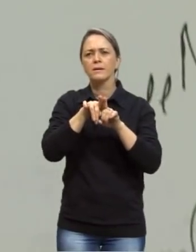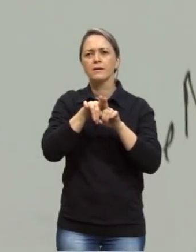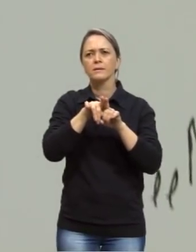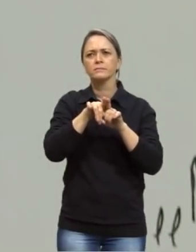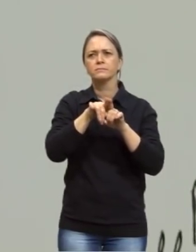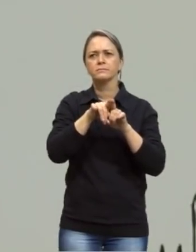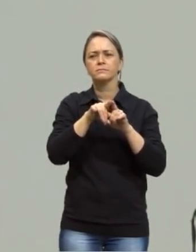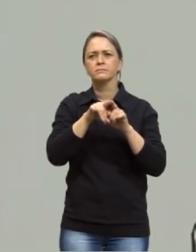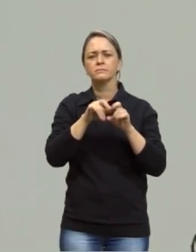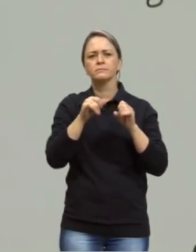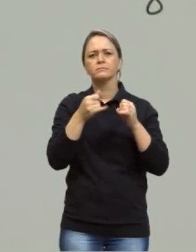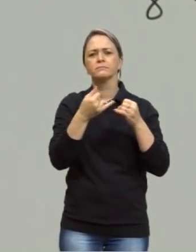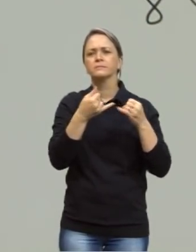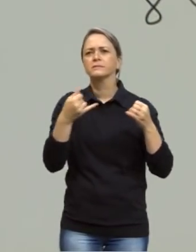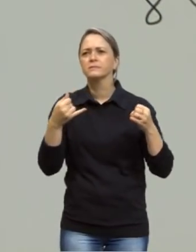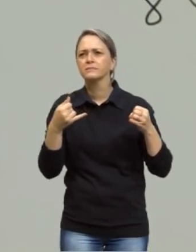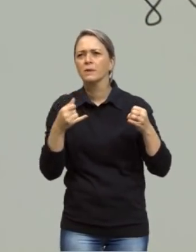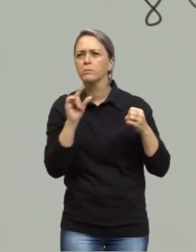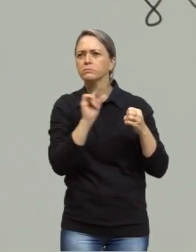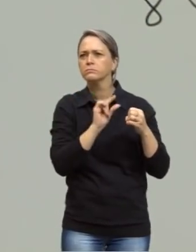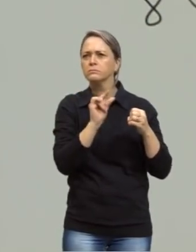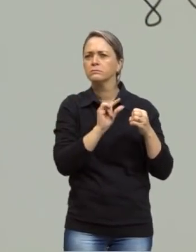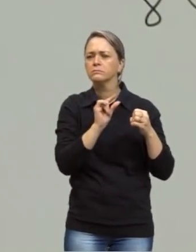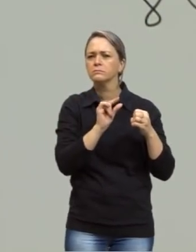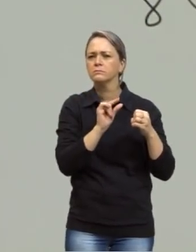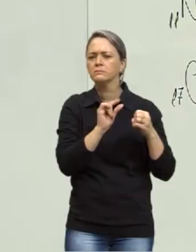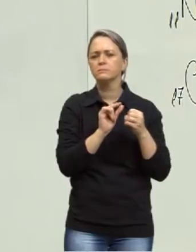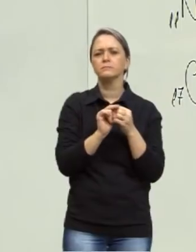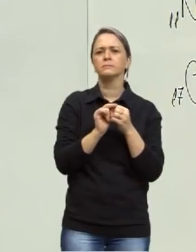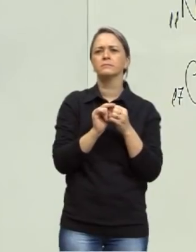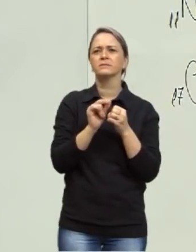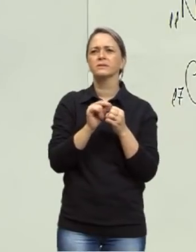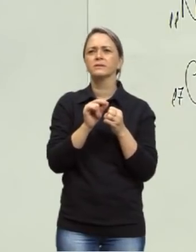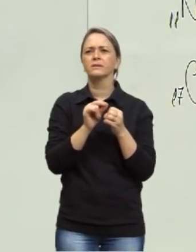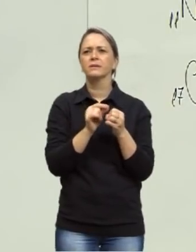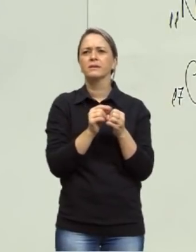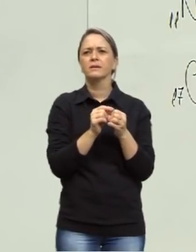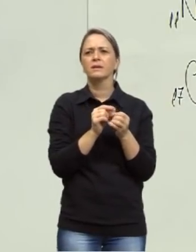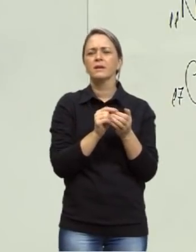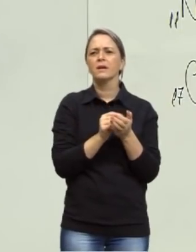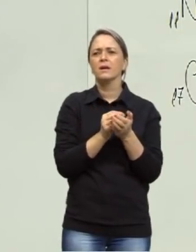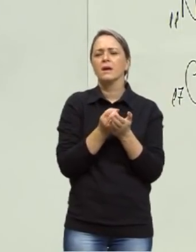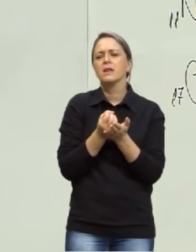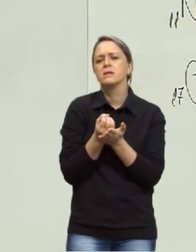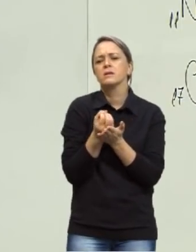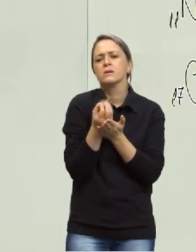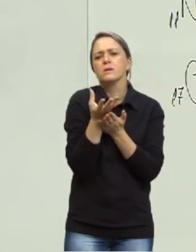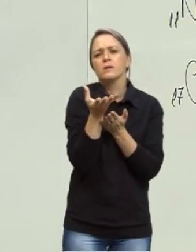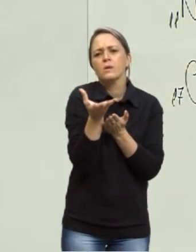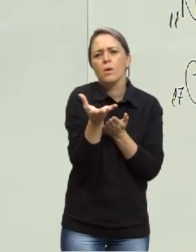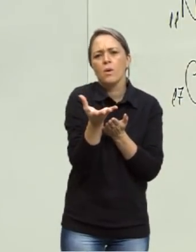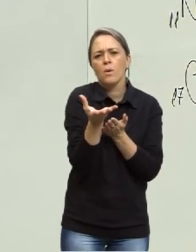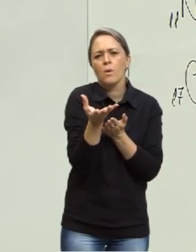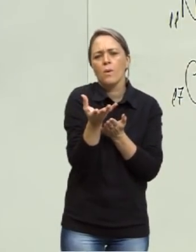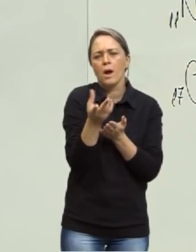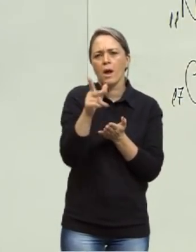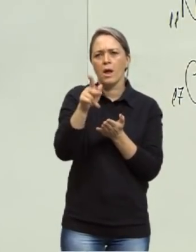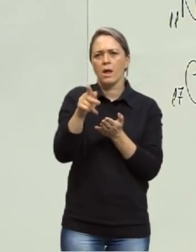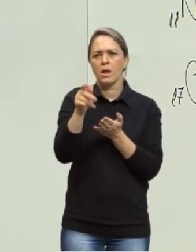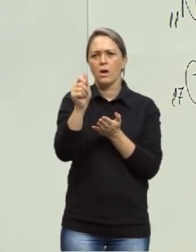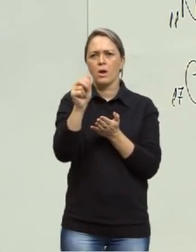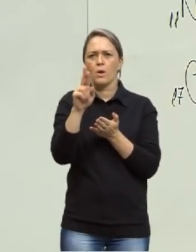baixa energia de ionização é né o que que vai acontecer esse alimento tem tendência do ar esse par de